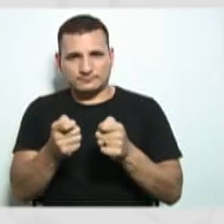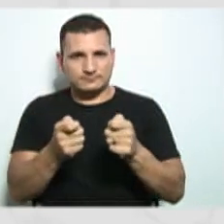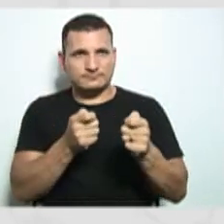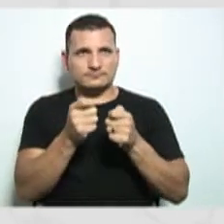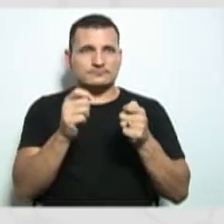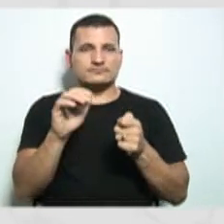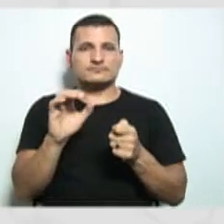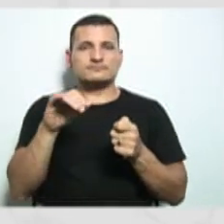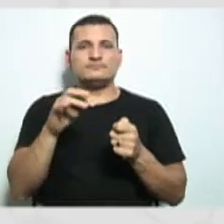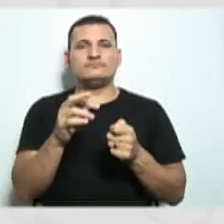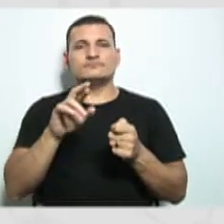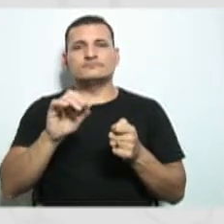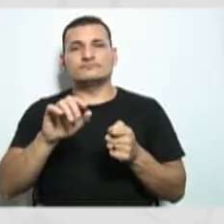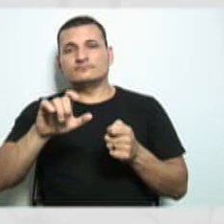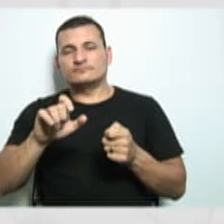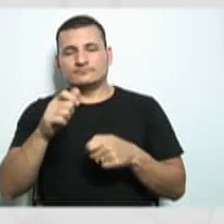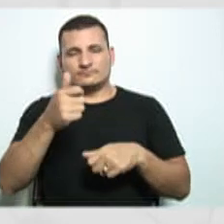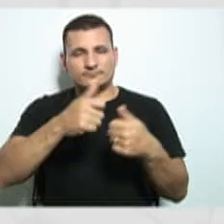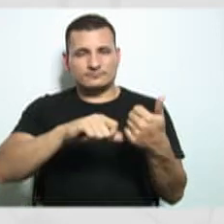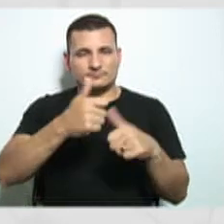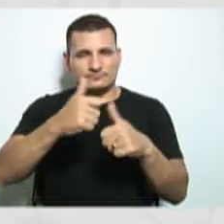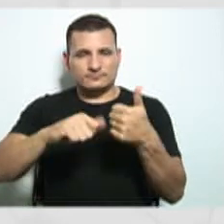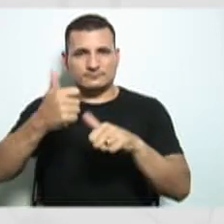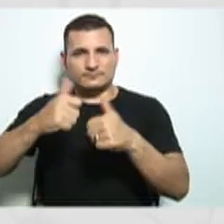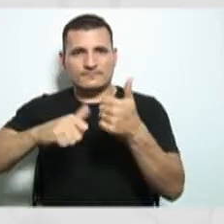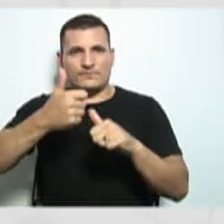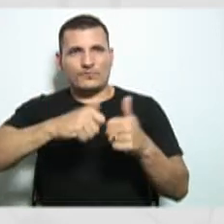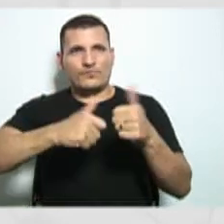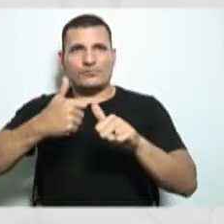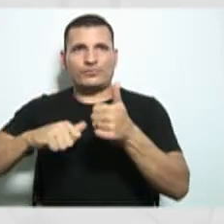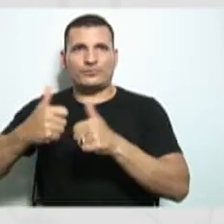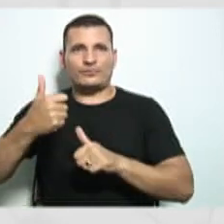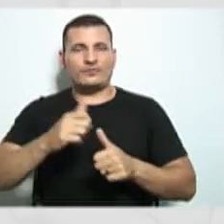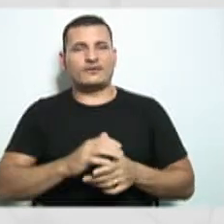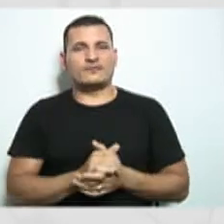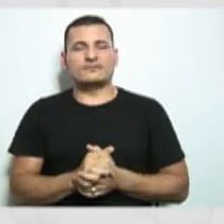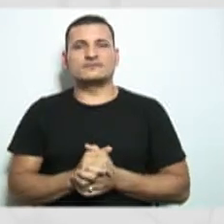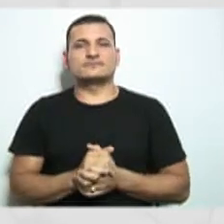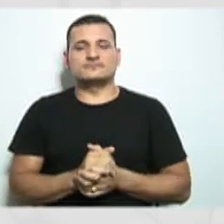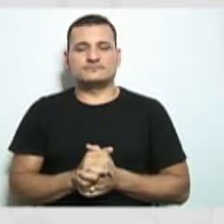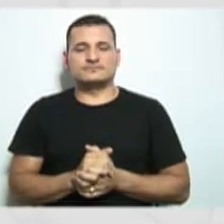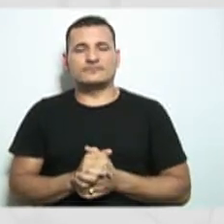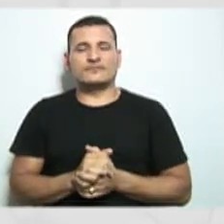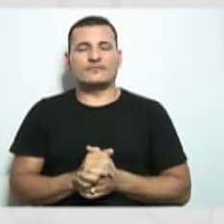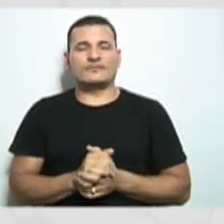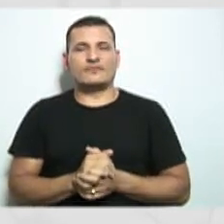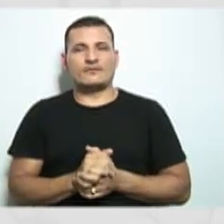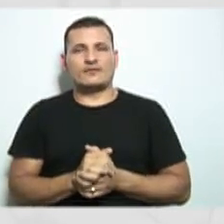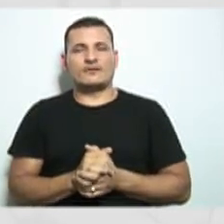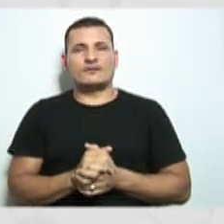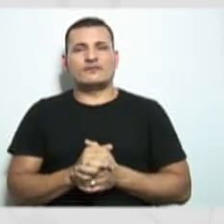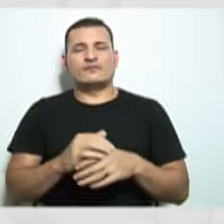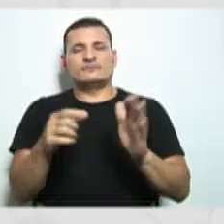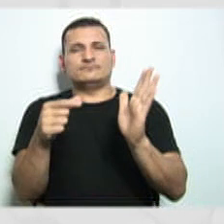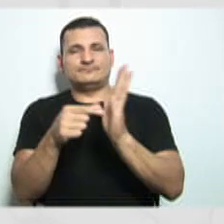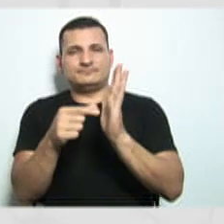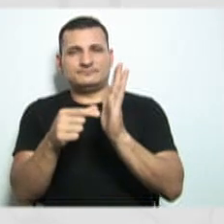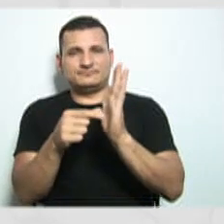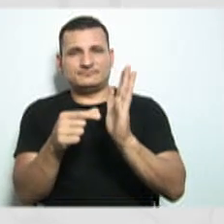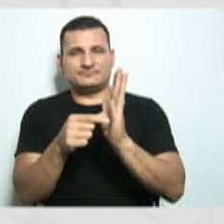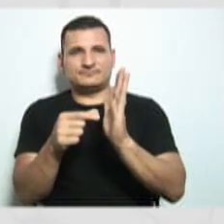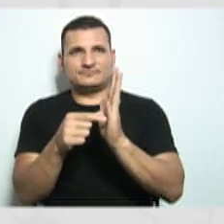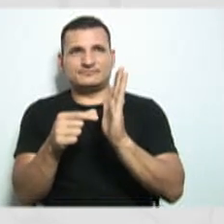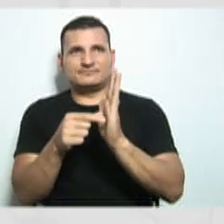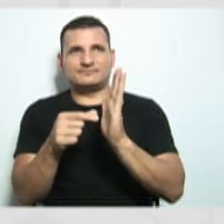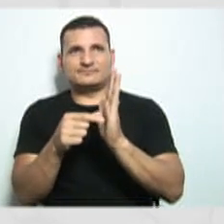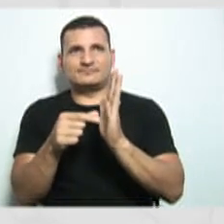né? De avaliação, né? Falamos de mais o quê? Da ferramenta, né? Olha